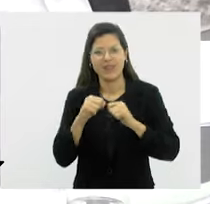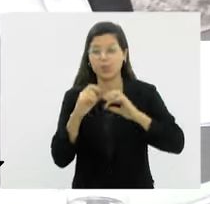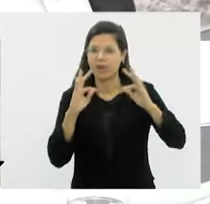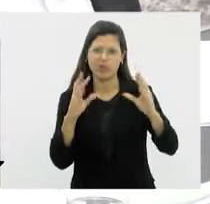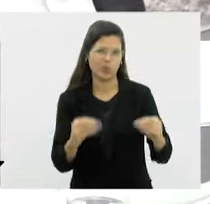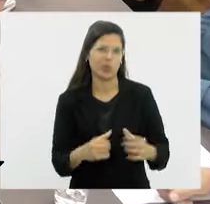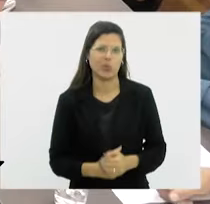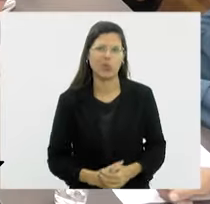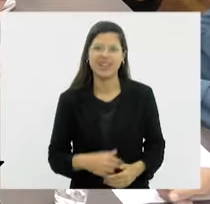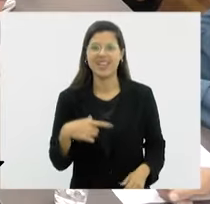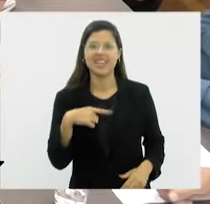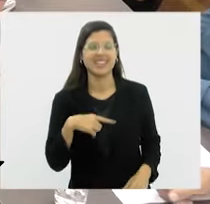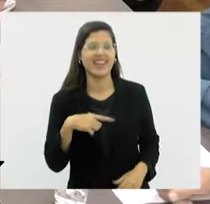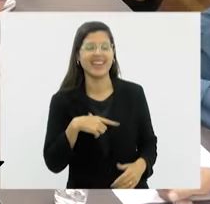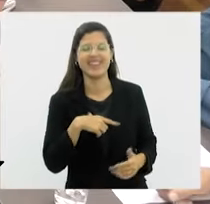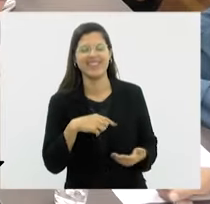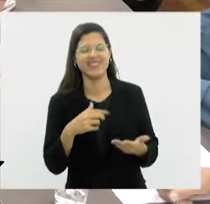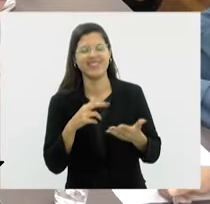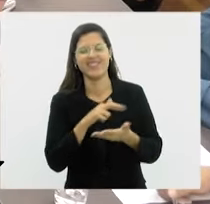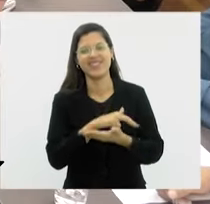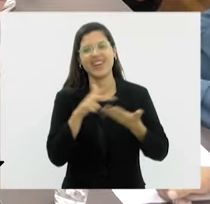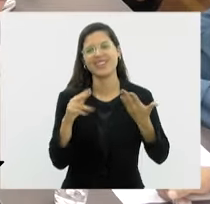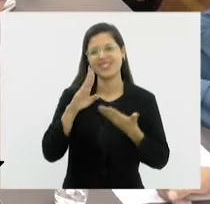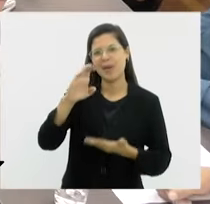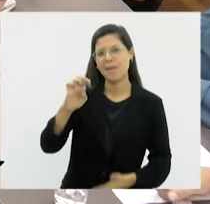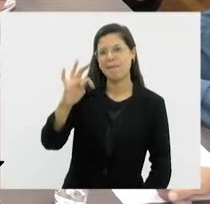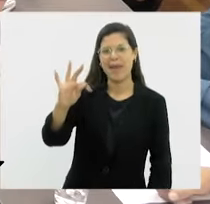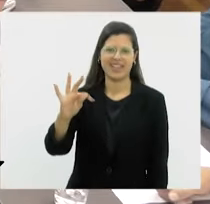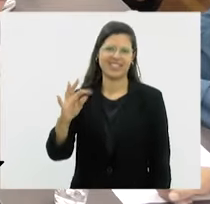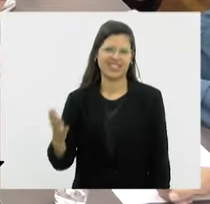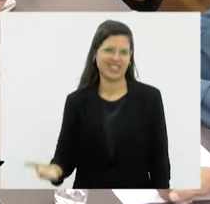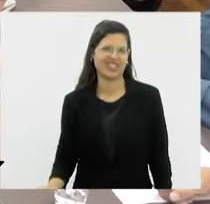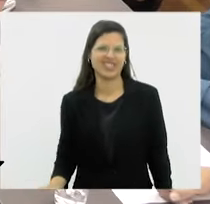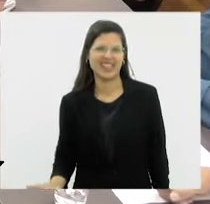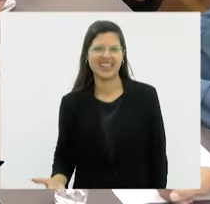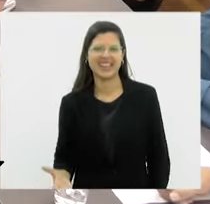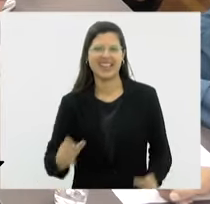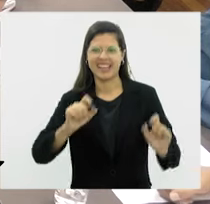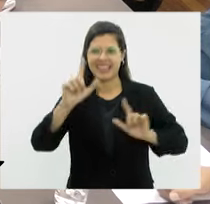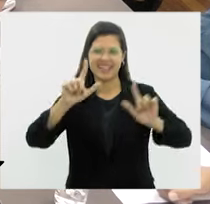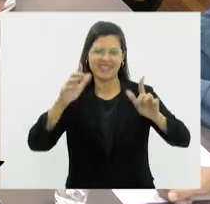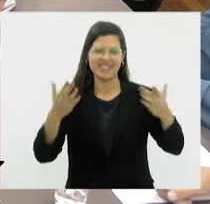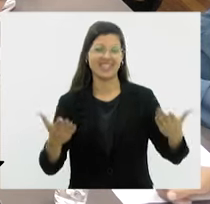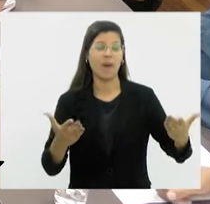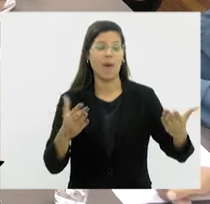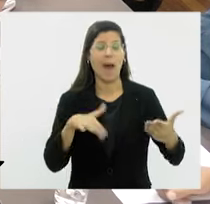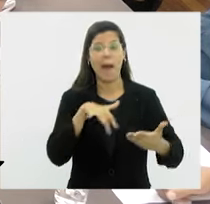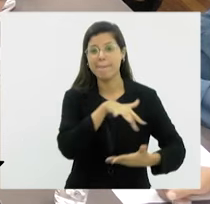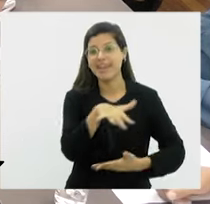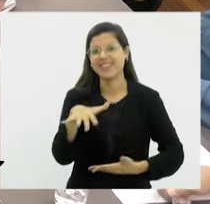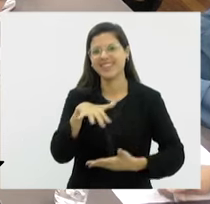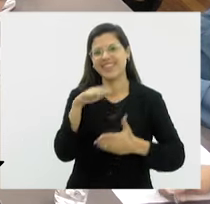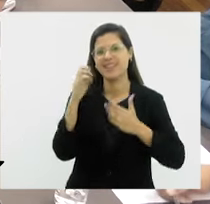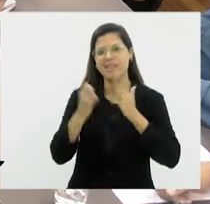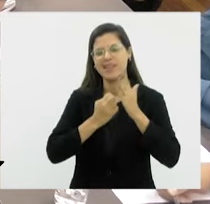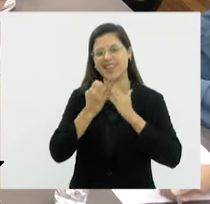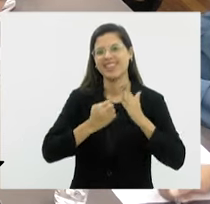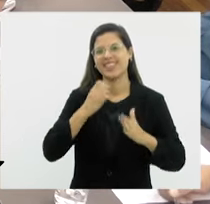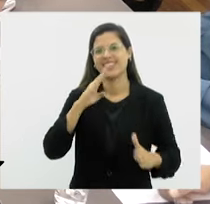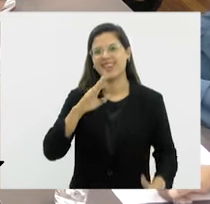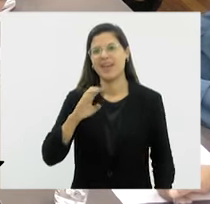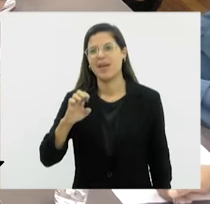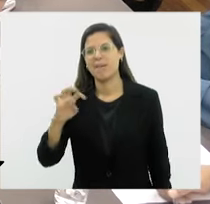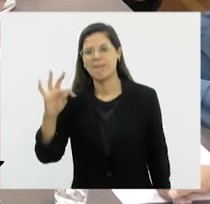toma um monte de bet na testa. A maioria dessas empresas de bet